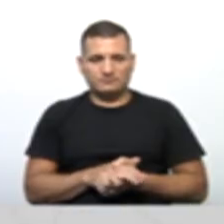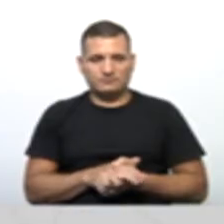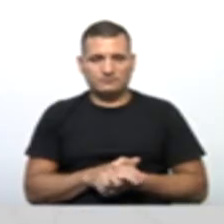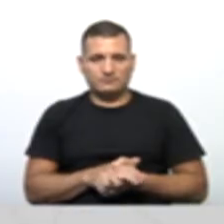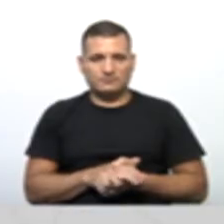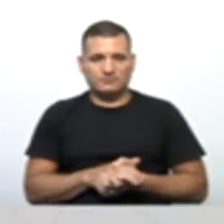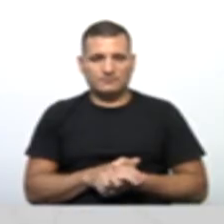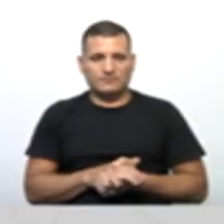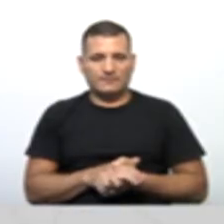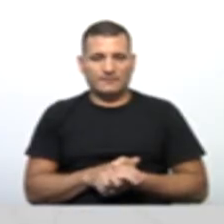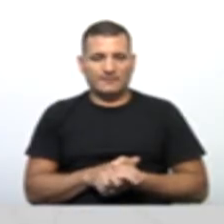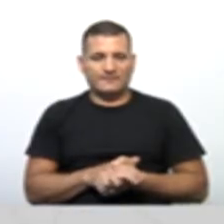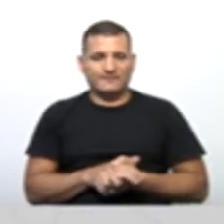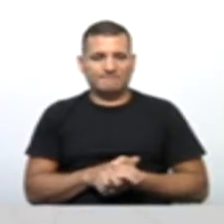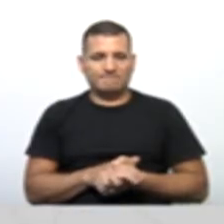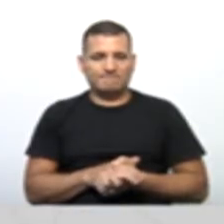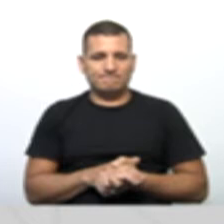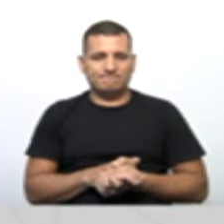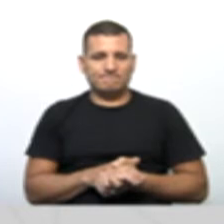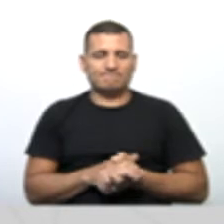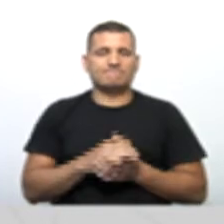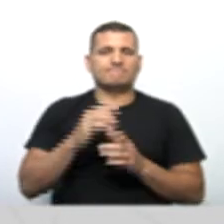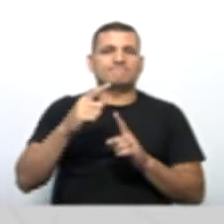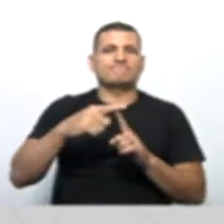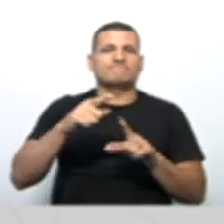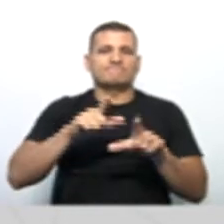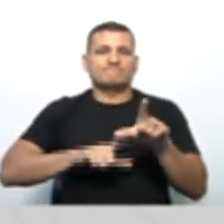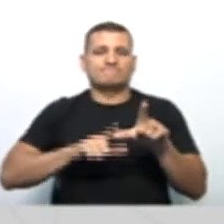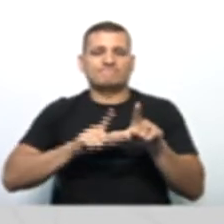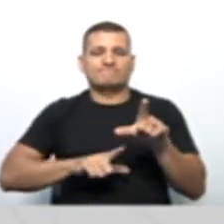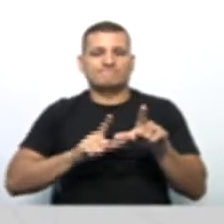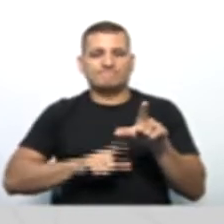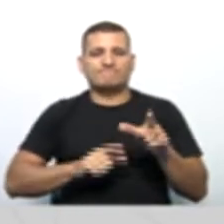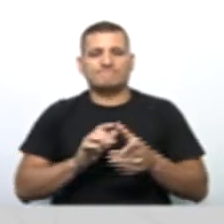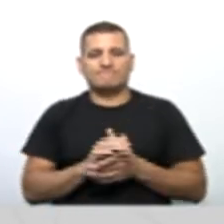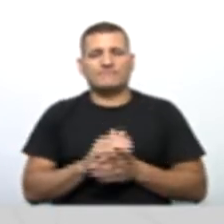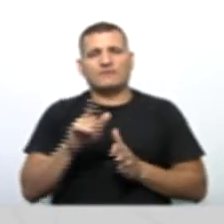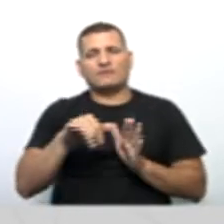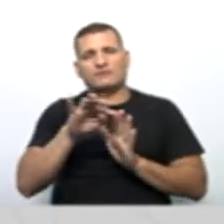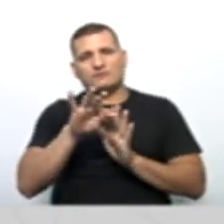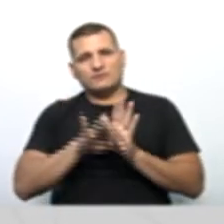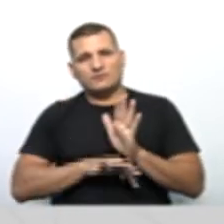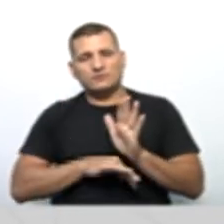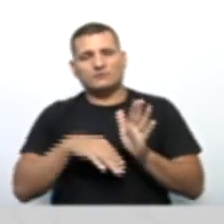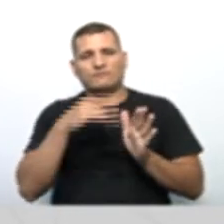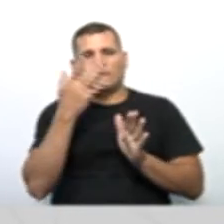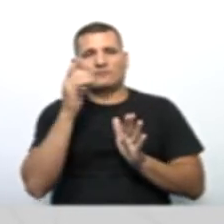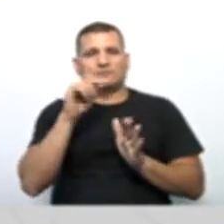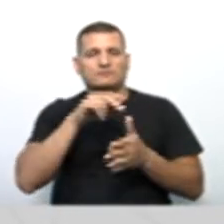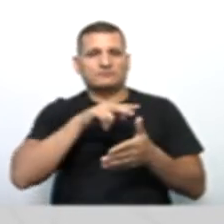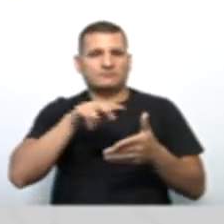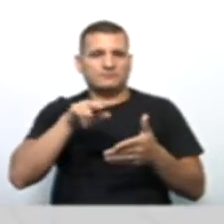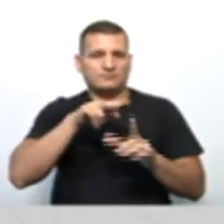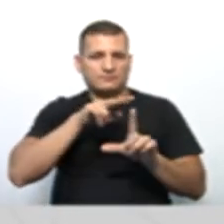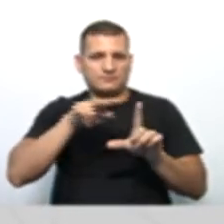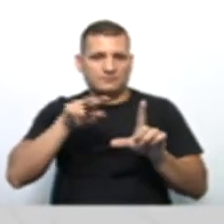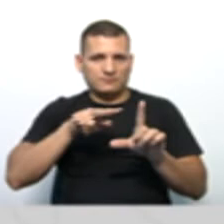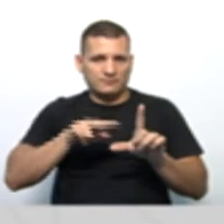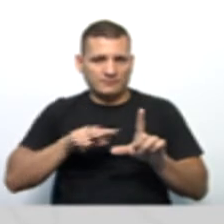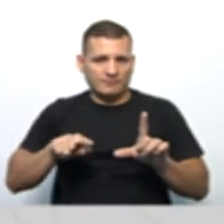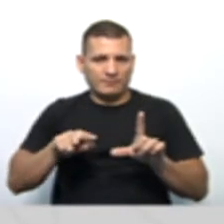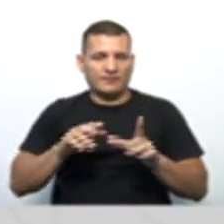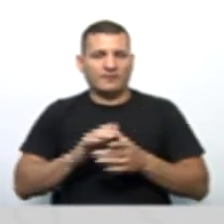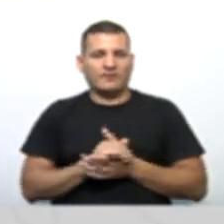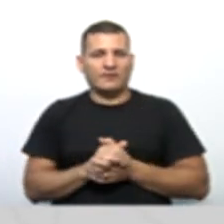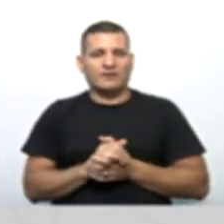o pessoal fez algumas bem como ele também trabalha com o texto o caracter tipográfica vai terminar ea facilidade de leitura o